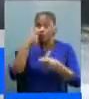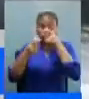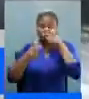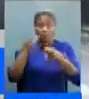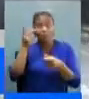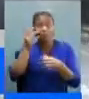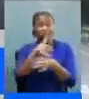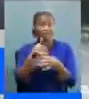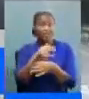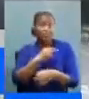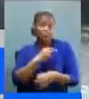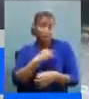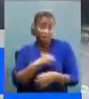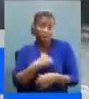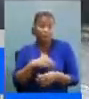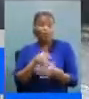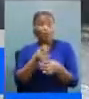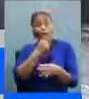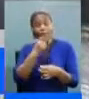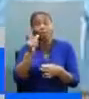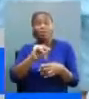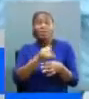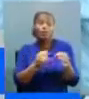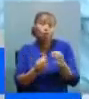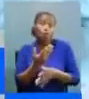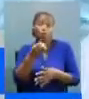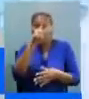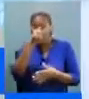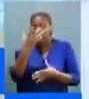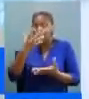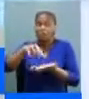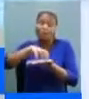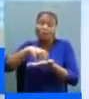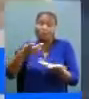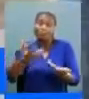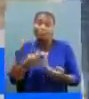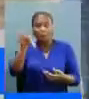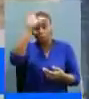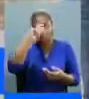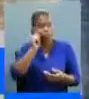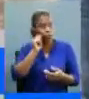a Ilha do Maio, e também no Fogo, para servir a Ilha do Fogo e da Brava. Ministro do Turismo e Transportes e